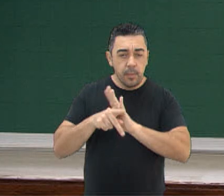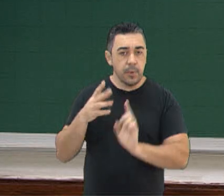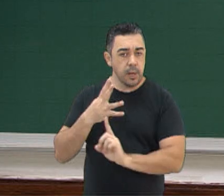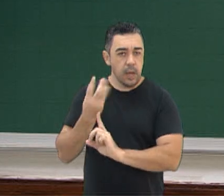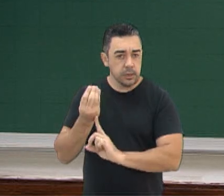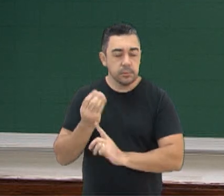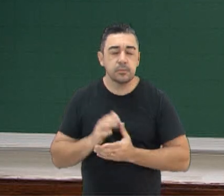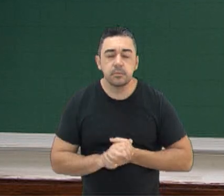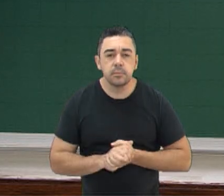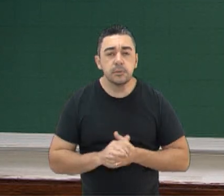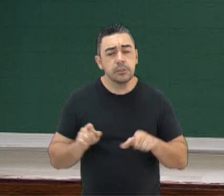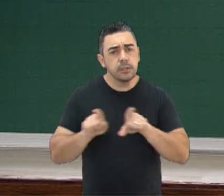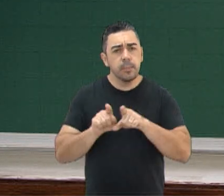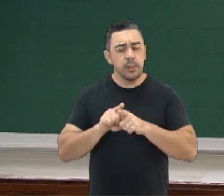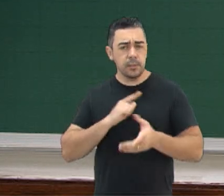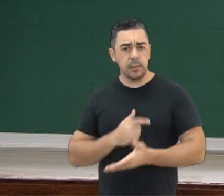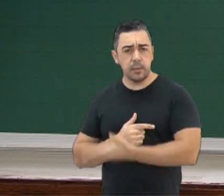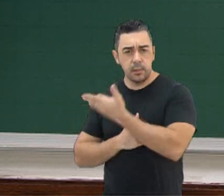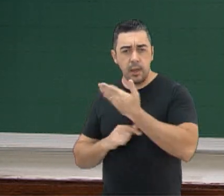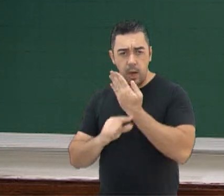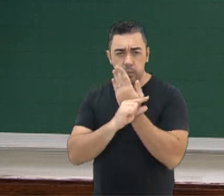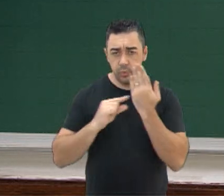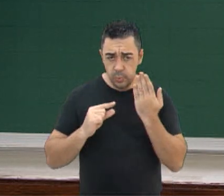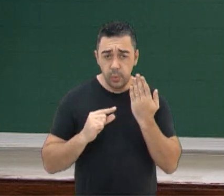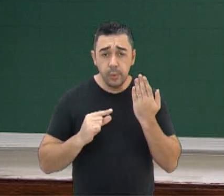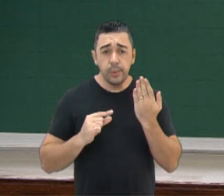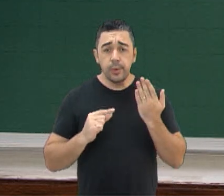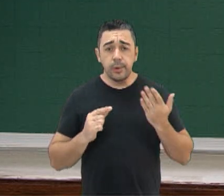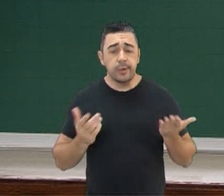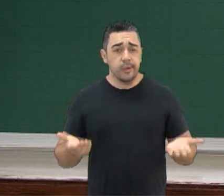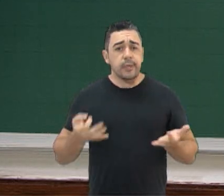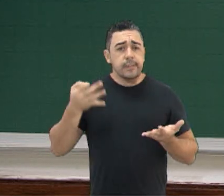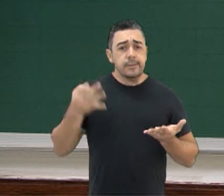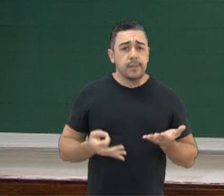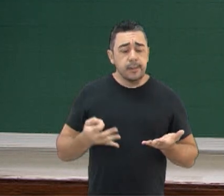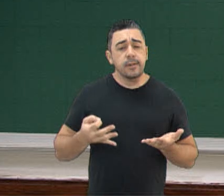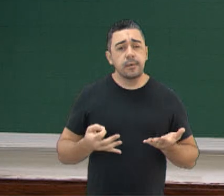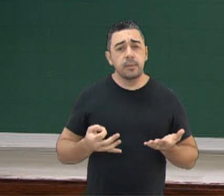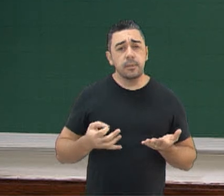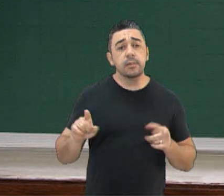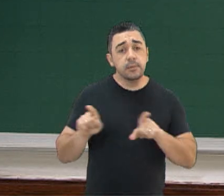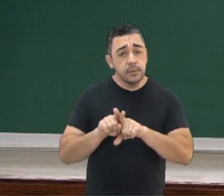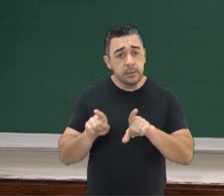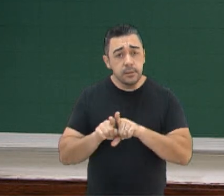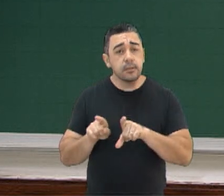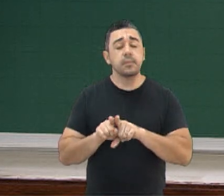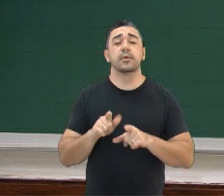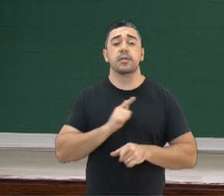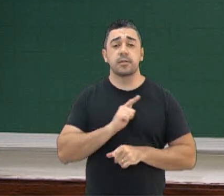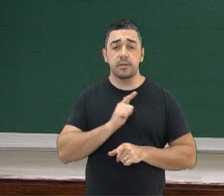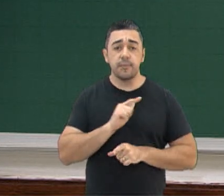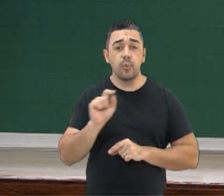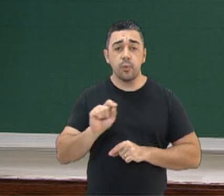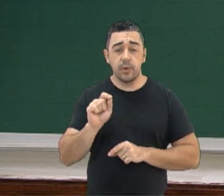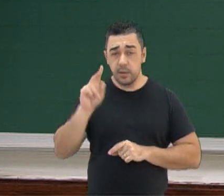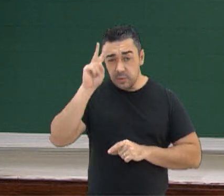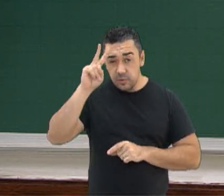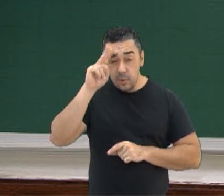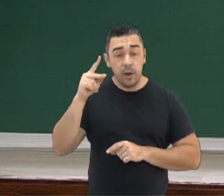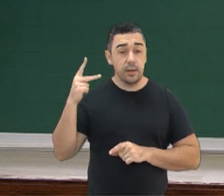temos então este autor que com certeza teve também um pouco da sua